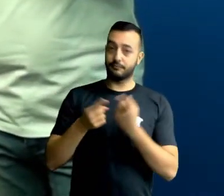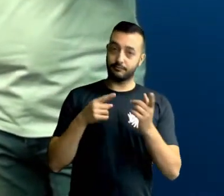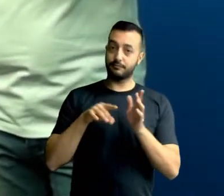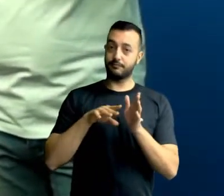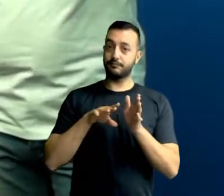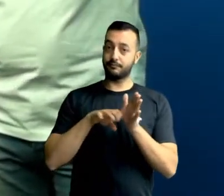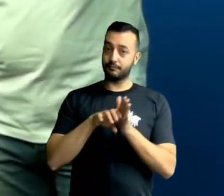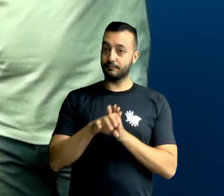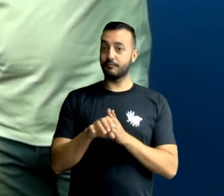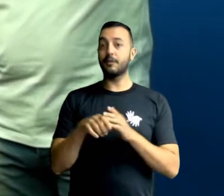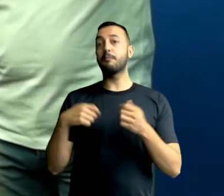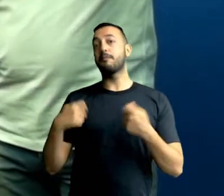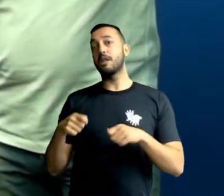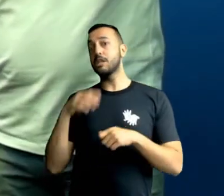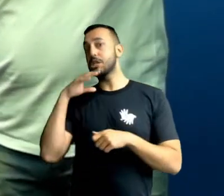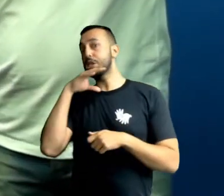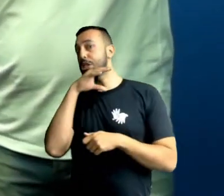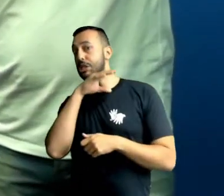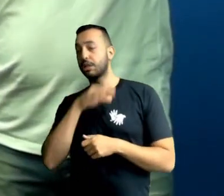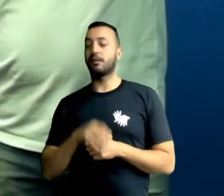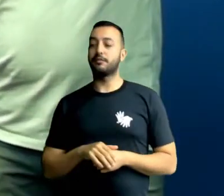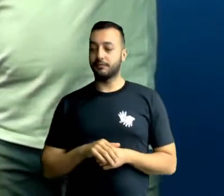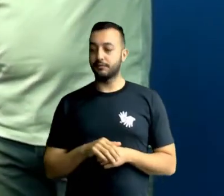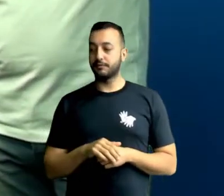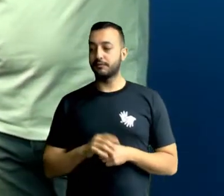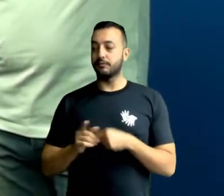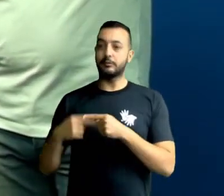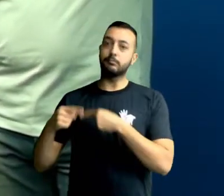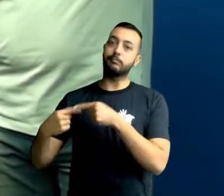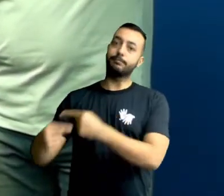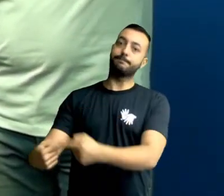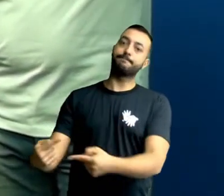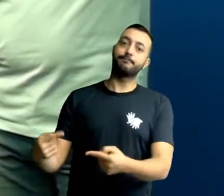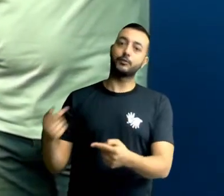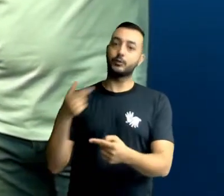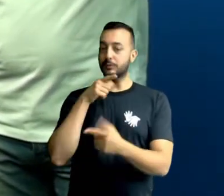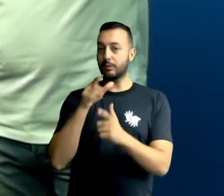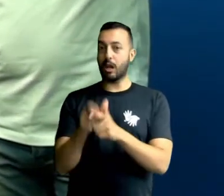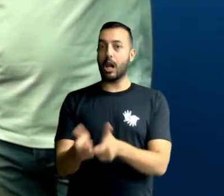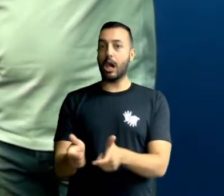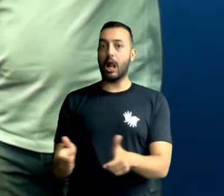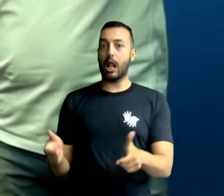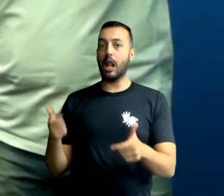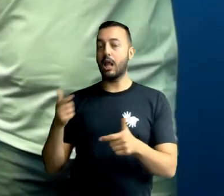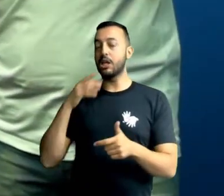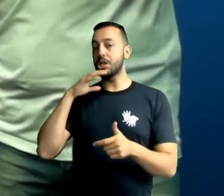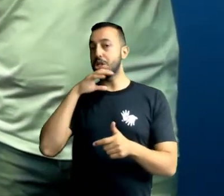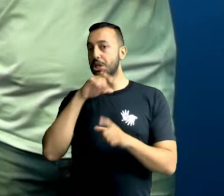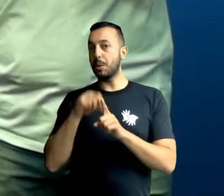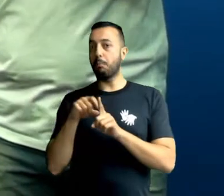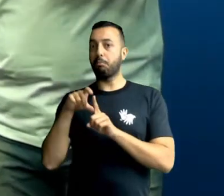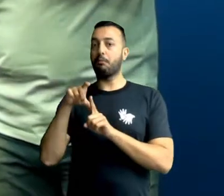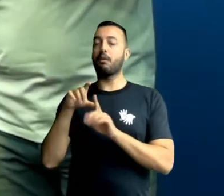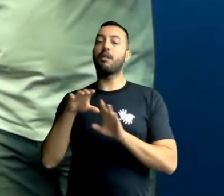precisam de temperaturas mais altas, se reproduzem em temperaturas mais altas. E nas